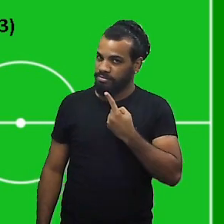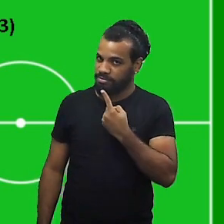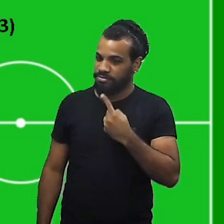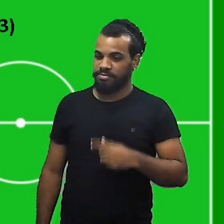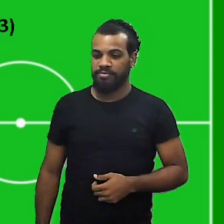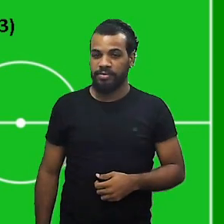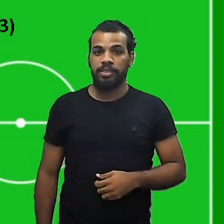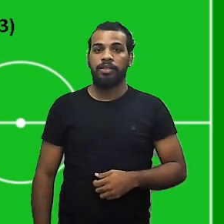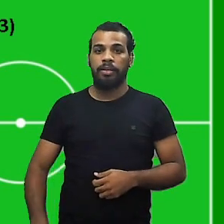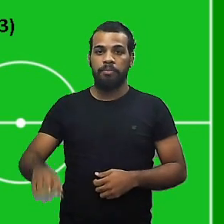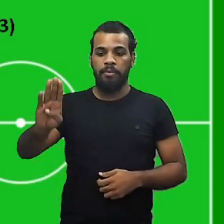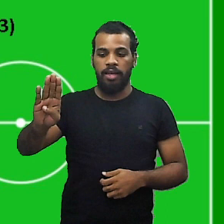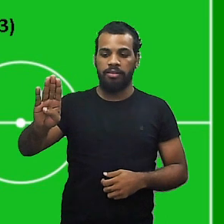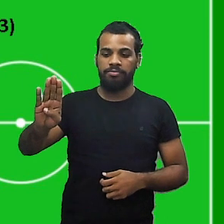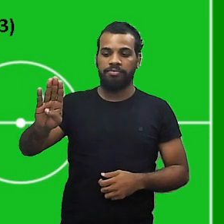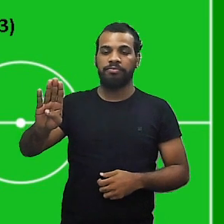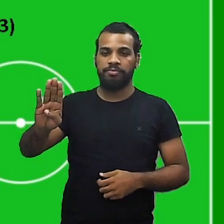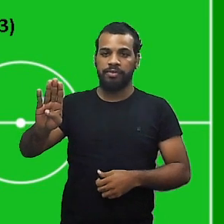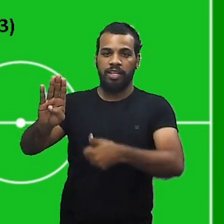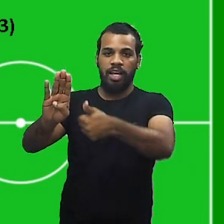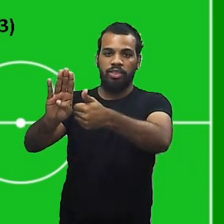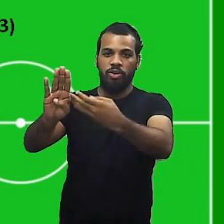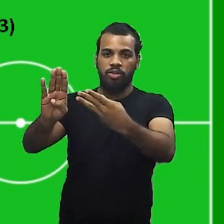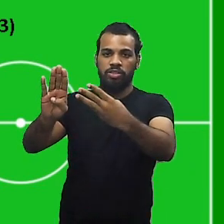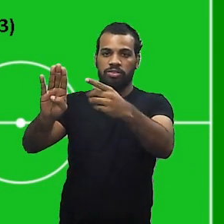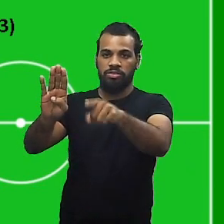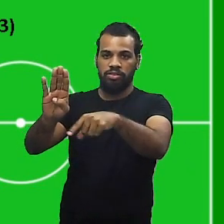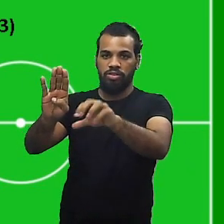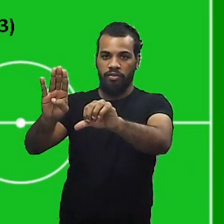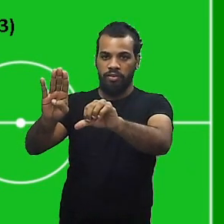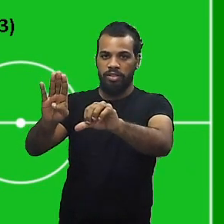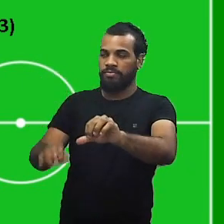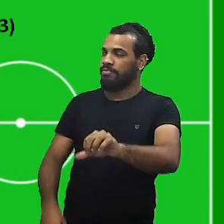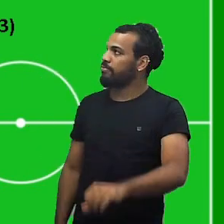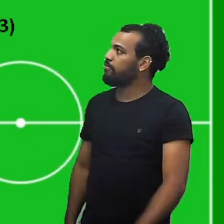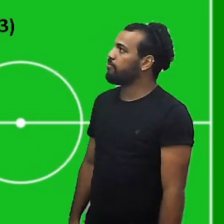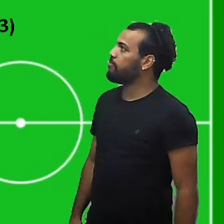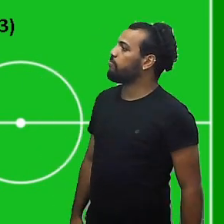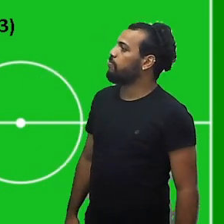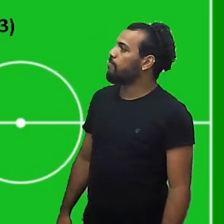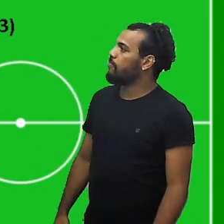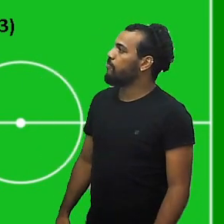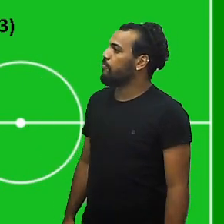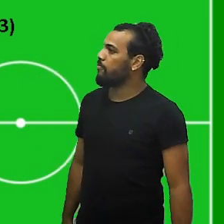o ponto B com coordenada 14, 9.